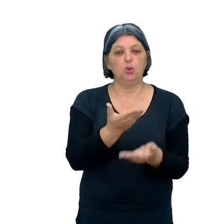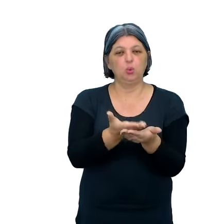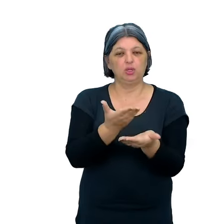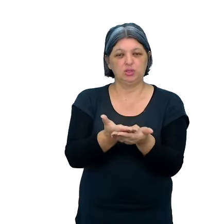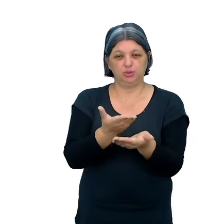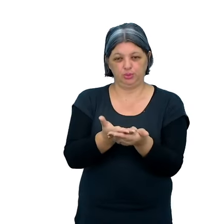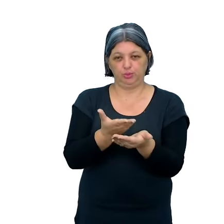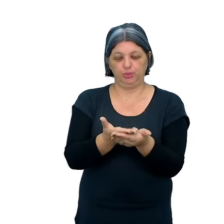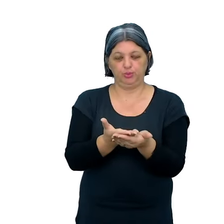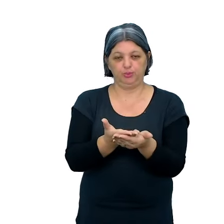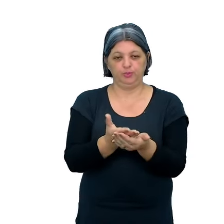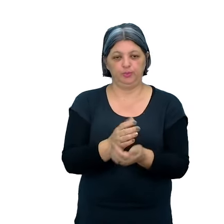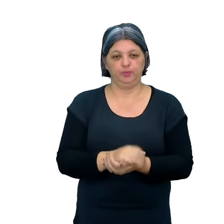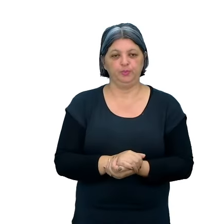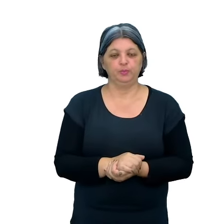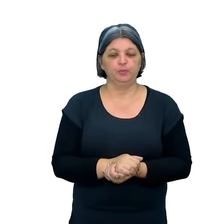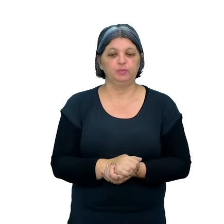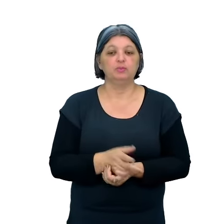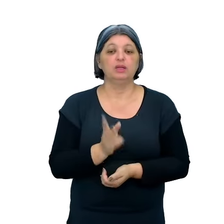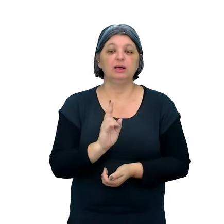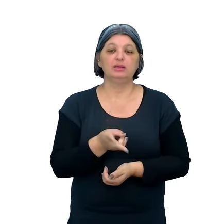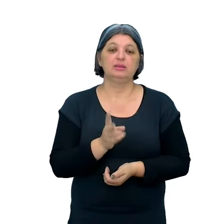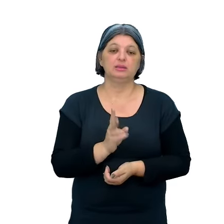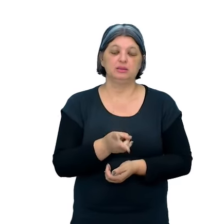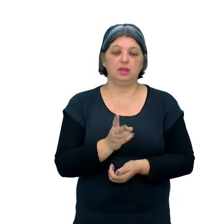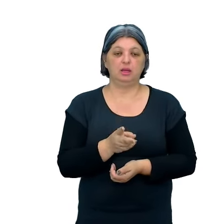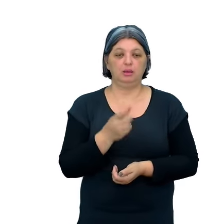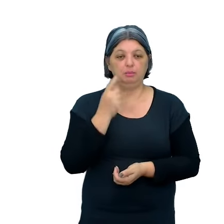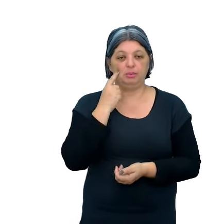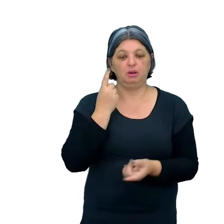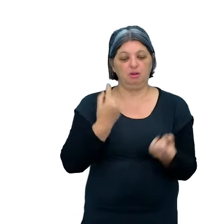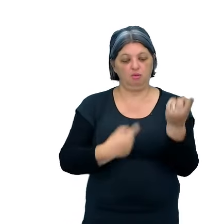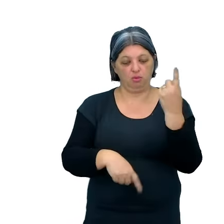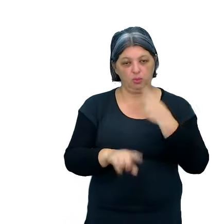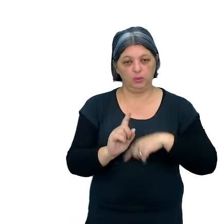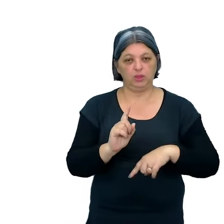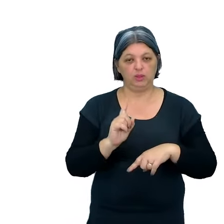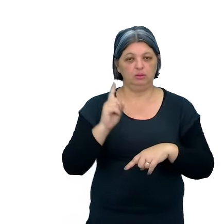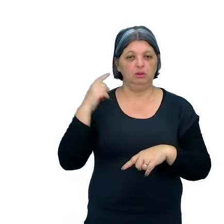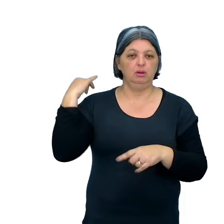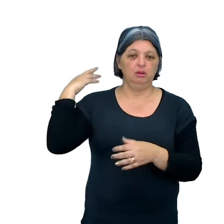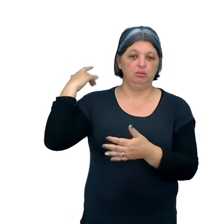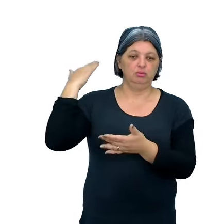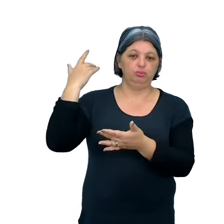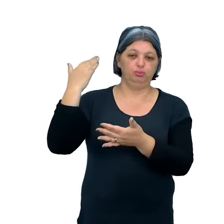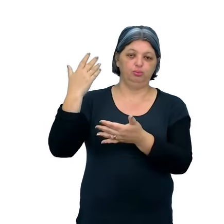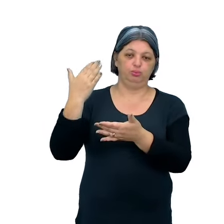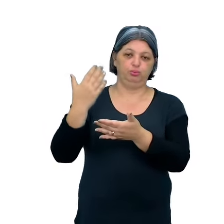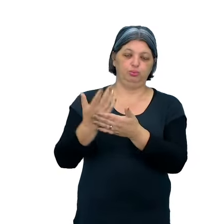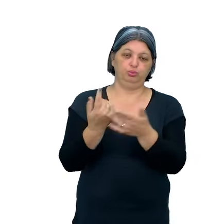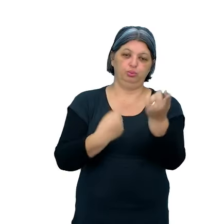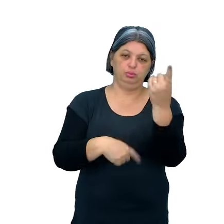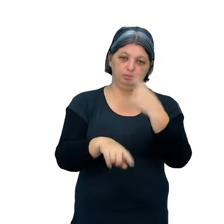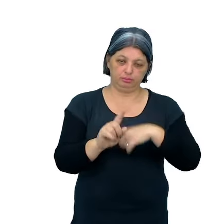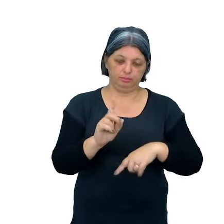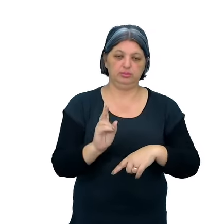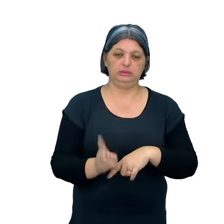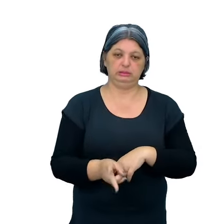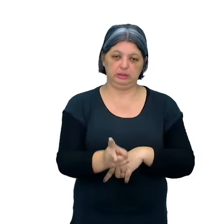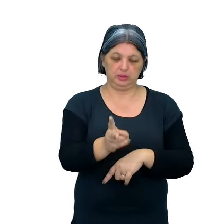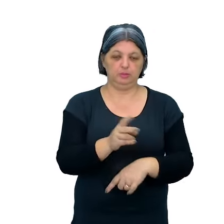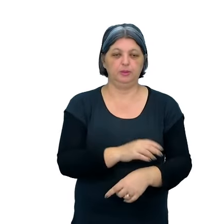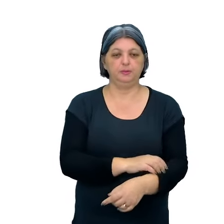né, que sempre vem assim evoluindo, né, ao longo do tempo, e a gente percebe que a cada vez